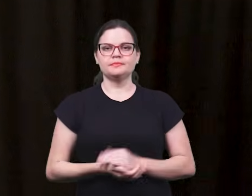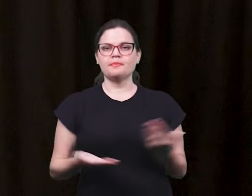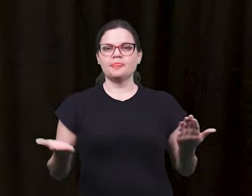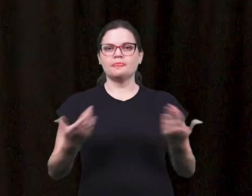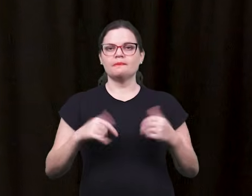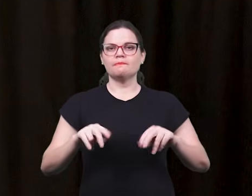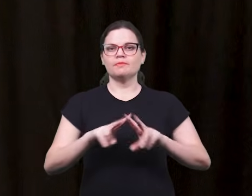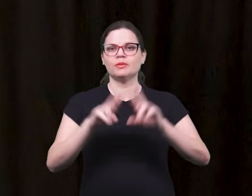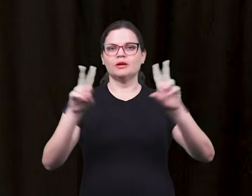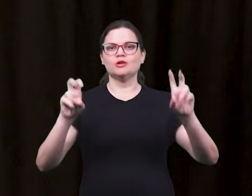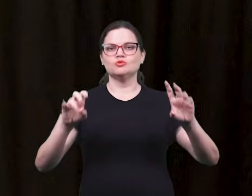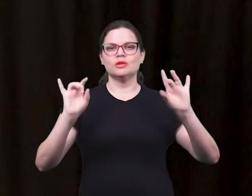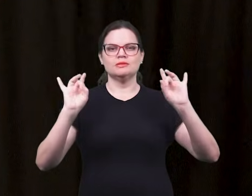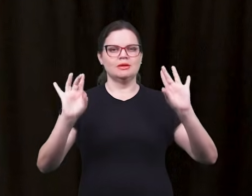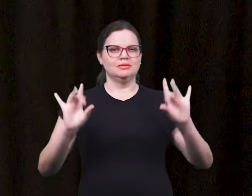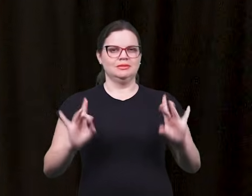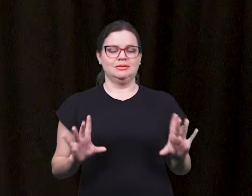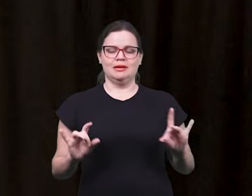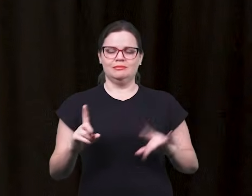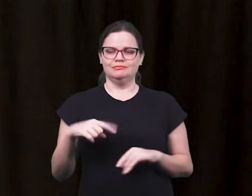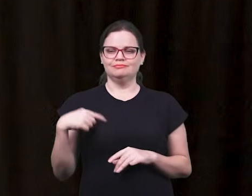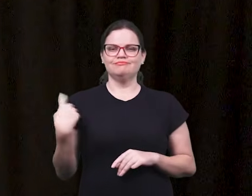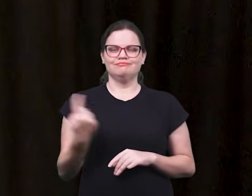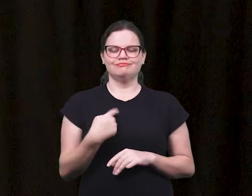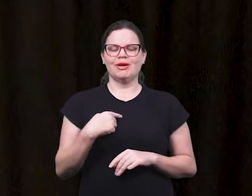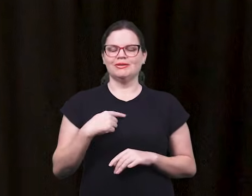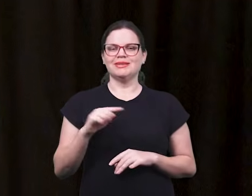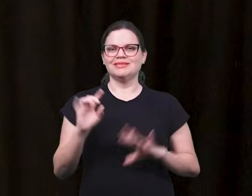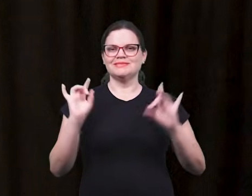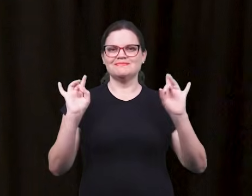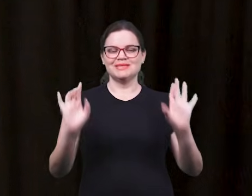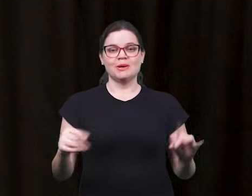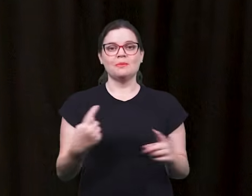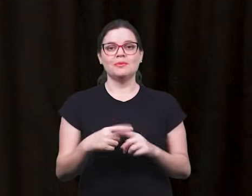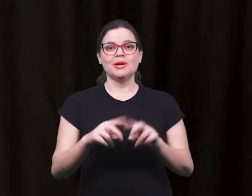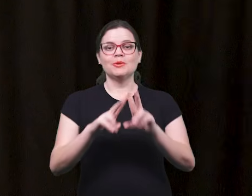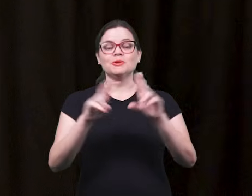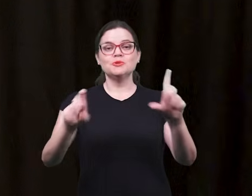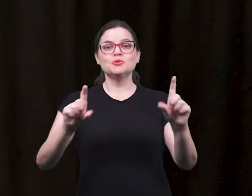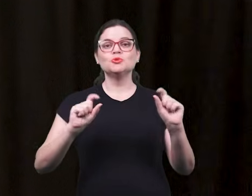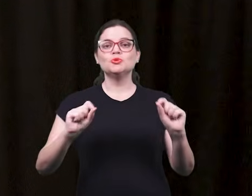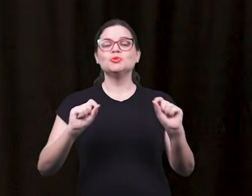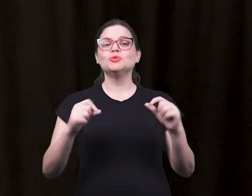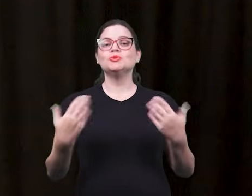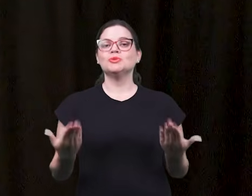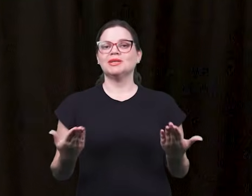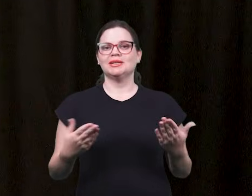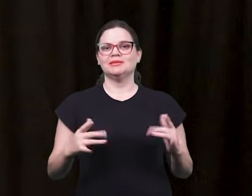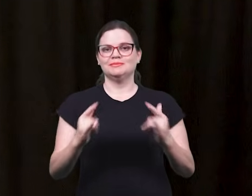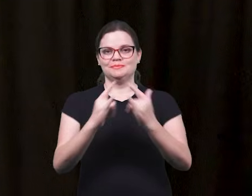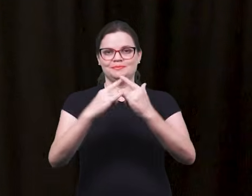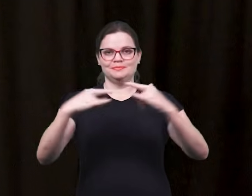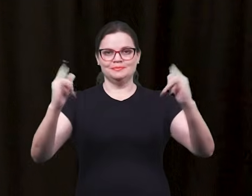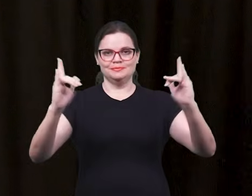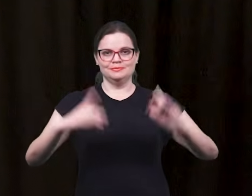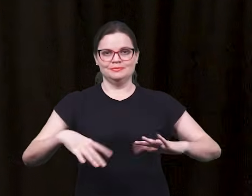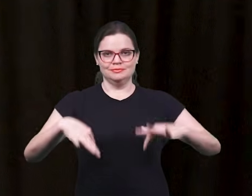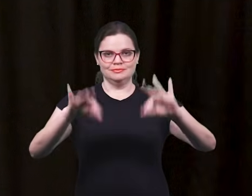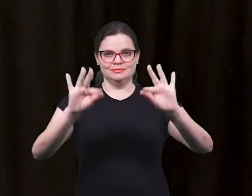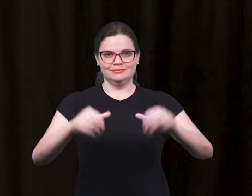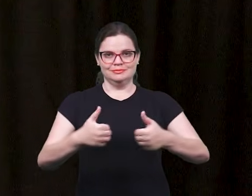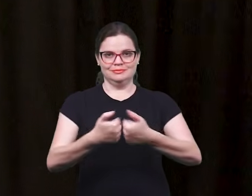especial, podemos dizer que, pelo menos para nós, um momento muito esperado, que nós vamos falar alguma coisa sobre o